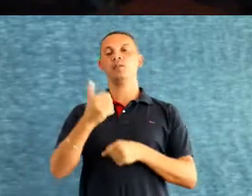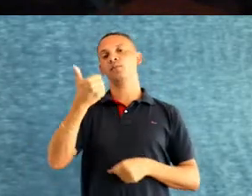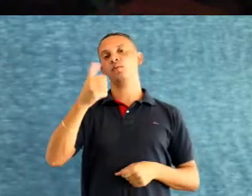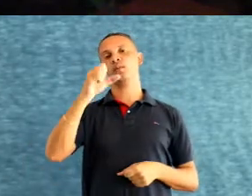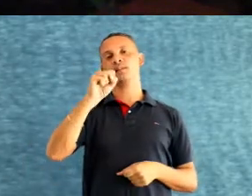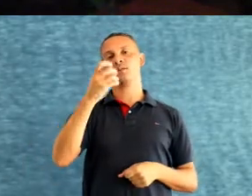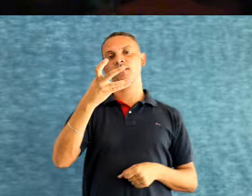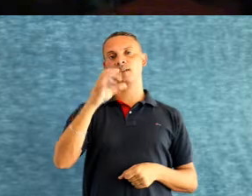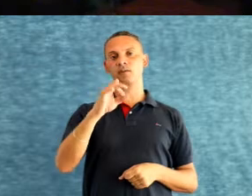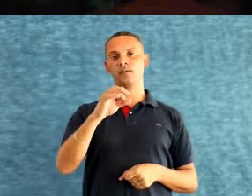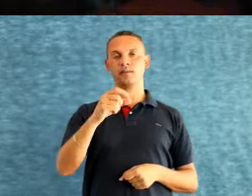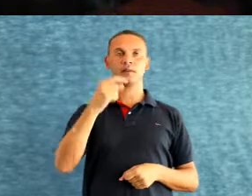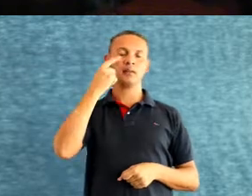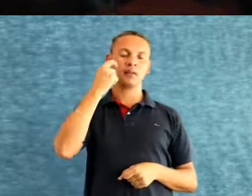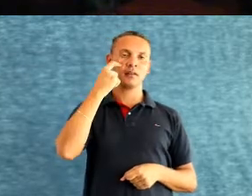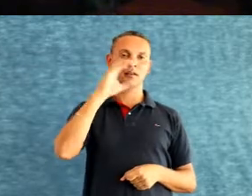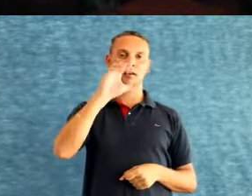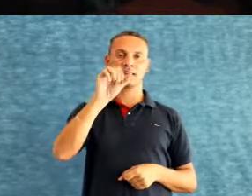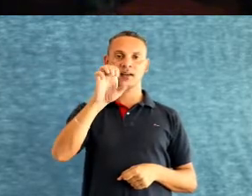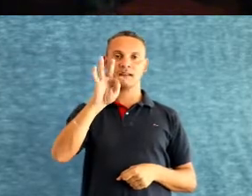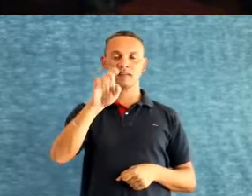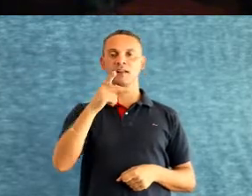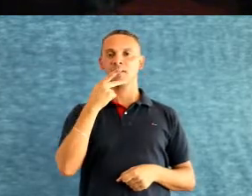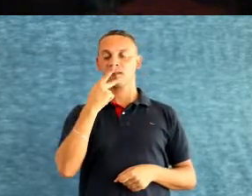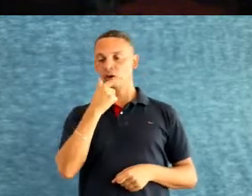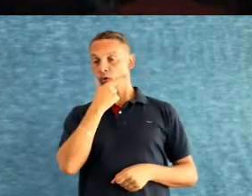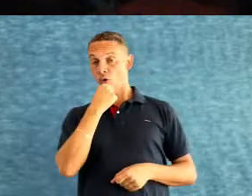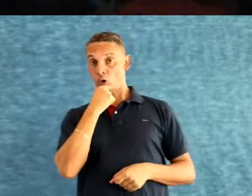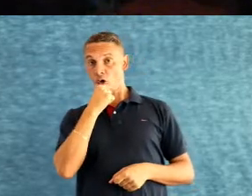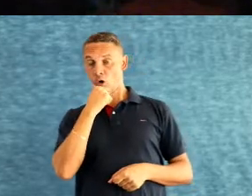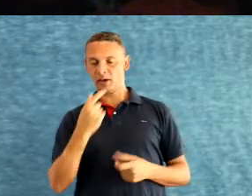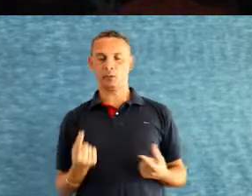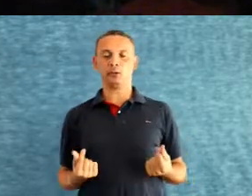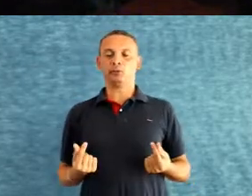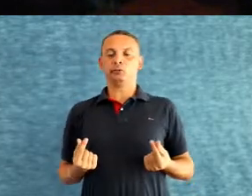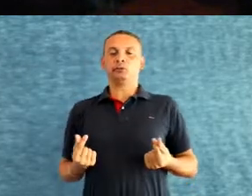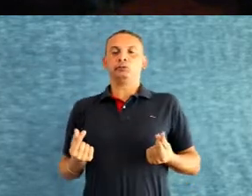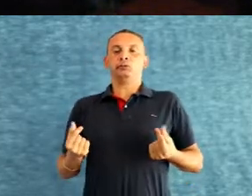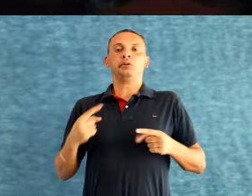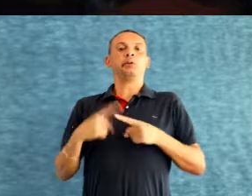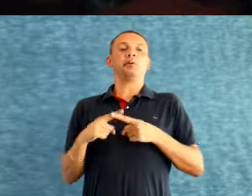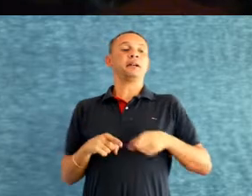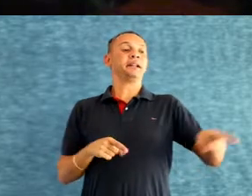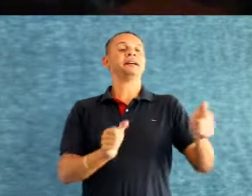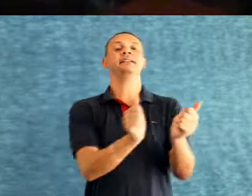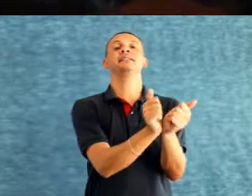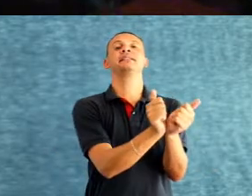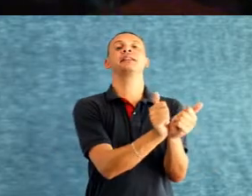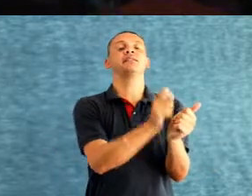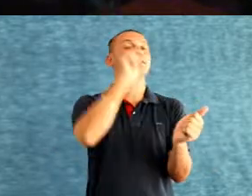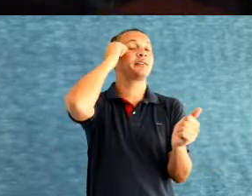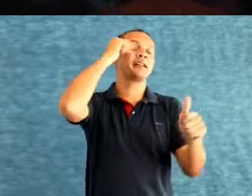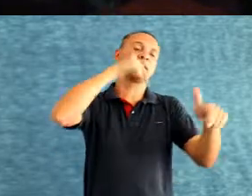Caeté, por exemplo, ela condena os homens que se enriqueciam de africanos de além-mar e identifica a